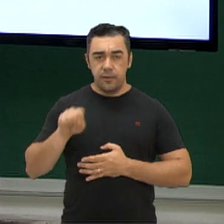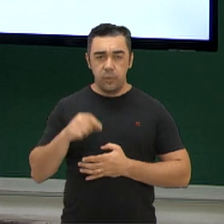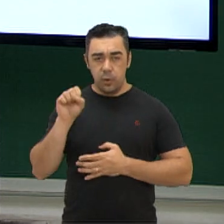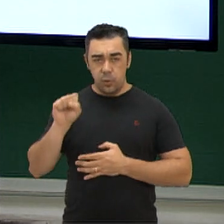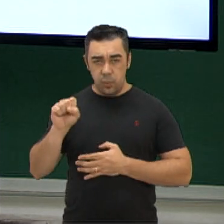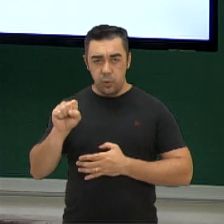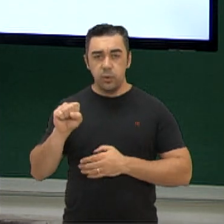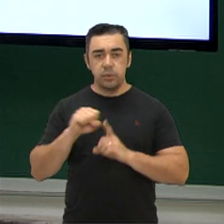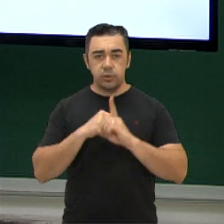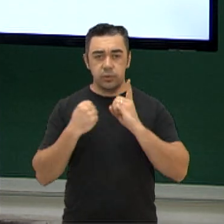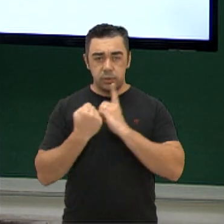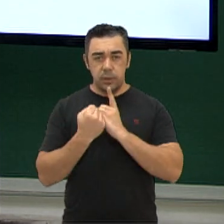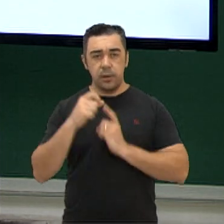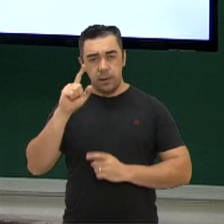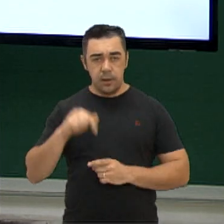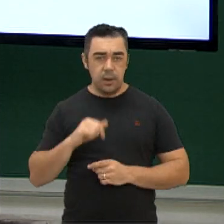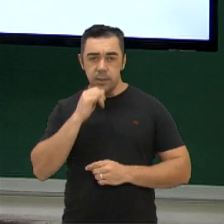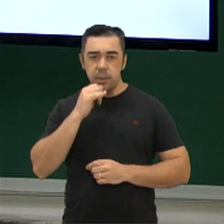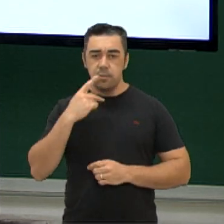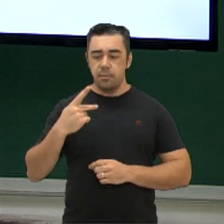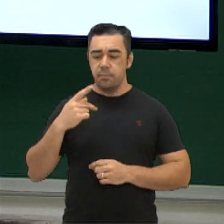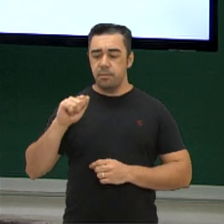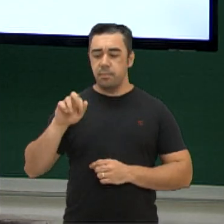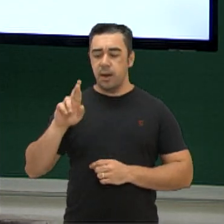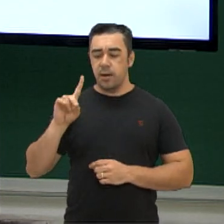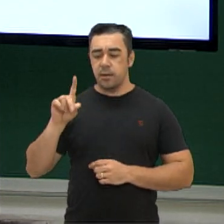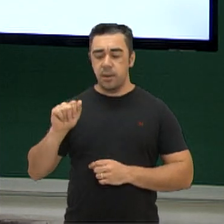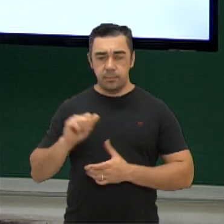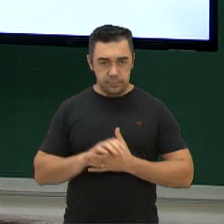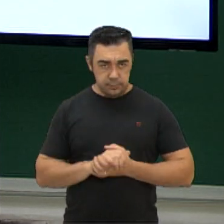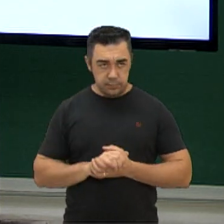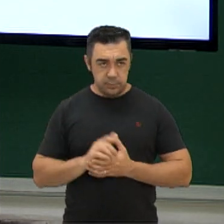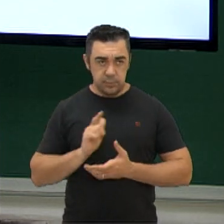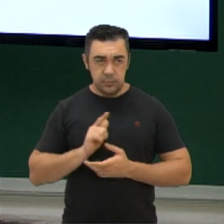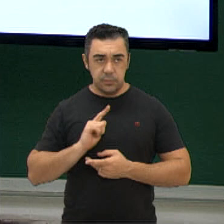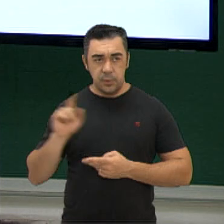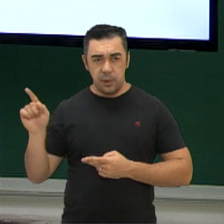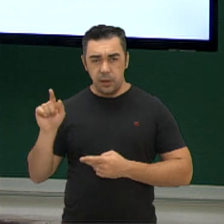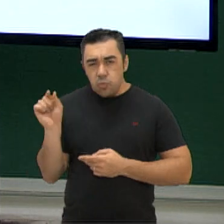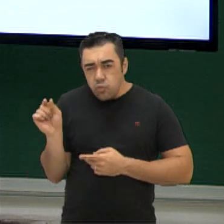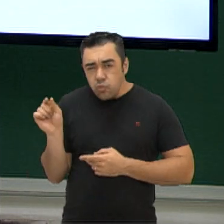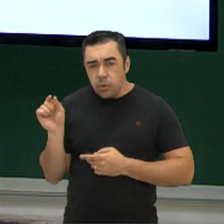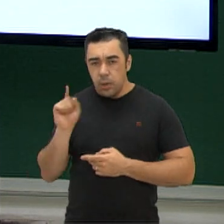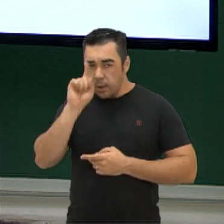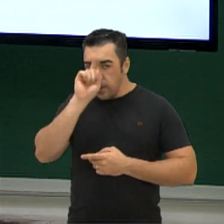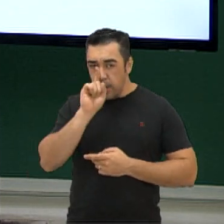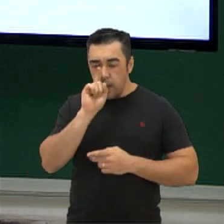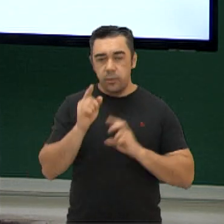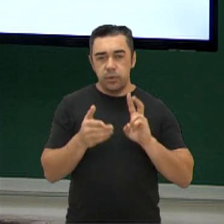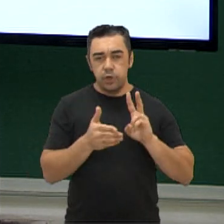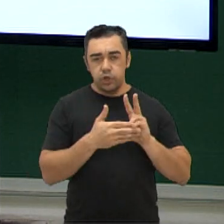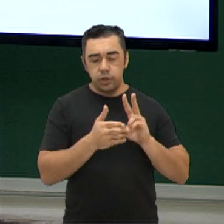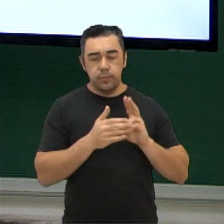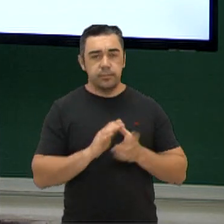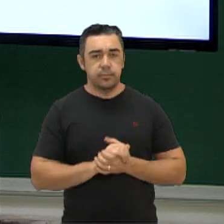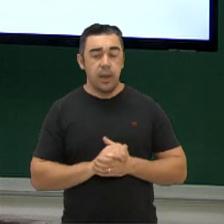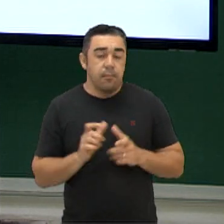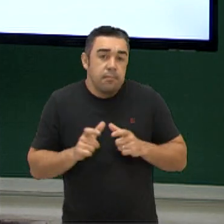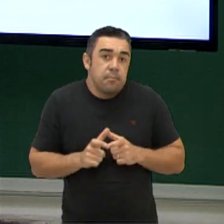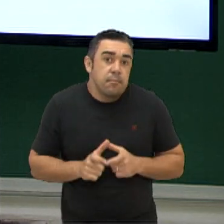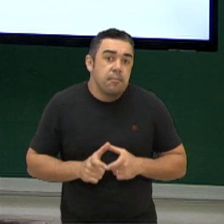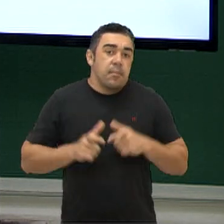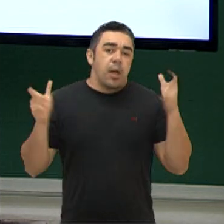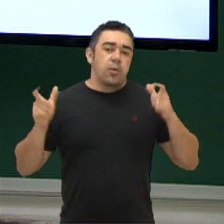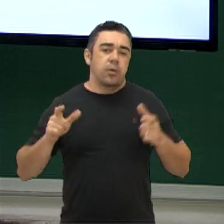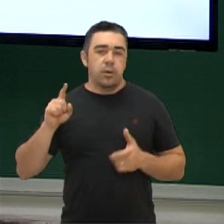46,8% da sociedade brasileira se identifica como parda. Daí nós temos amarela e indígena. Ou seja, mais da metade da